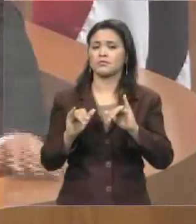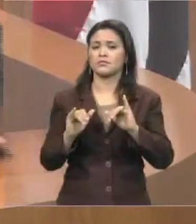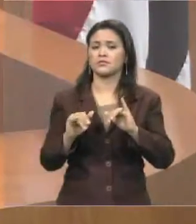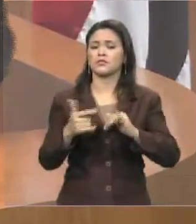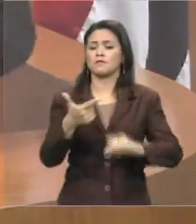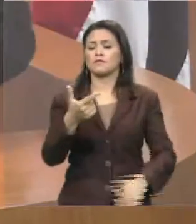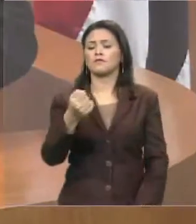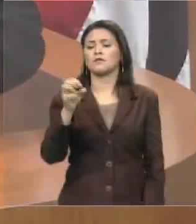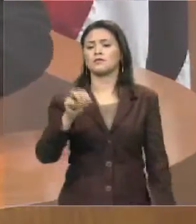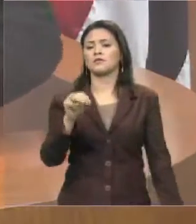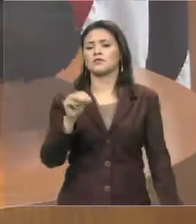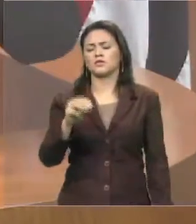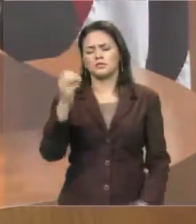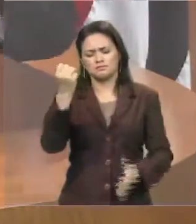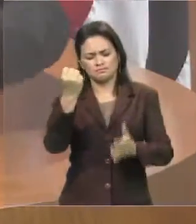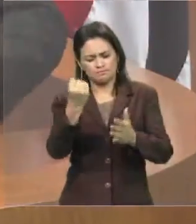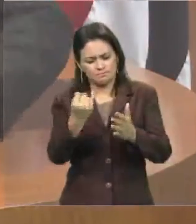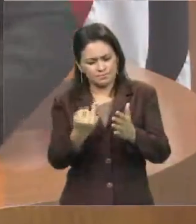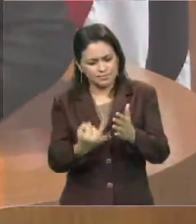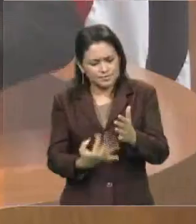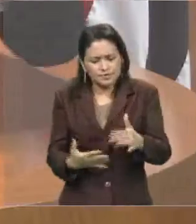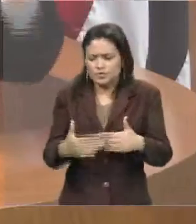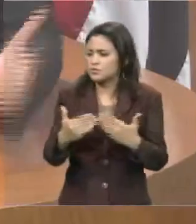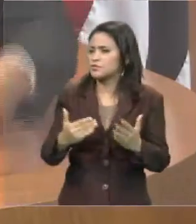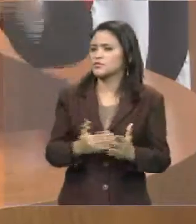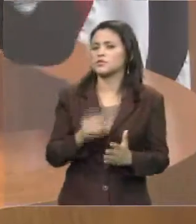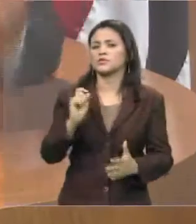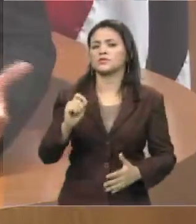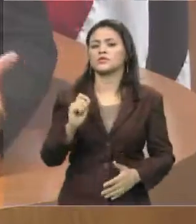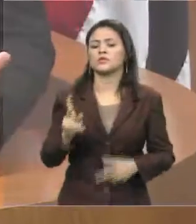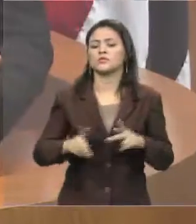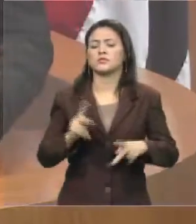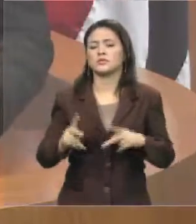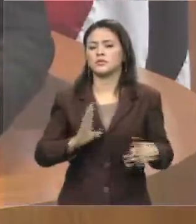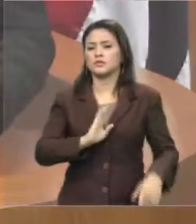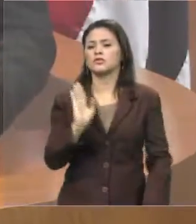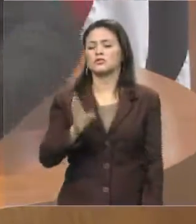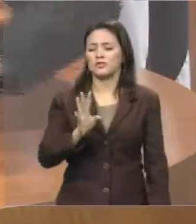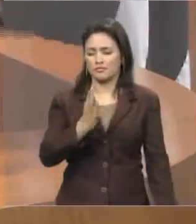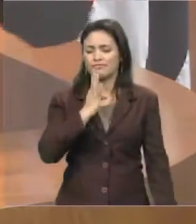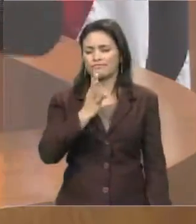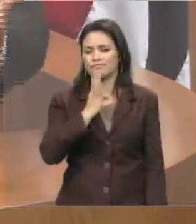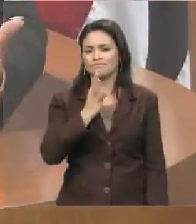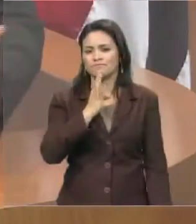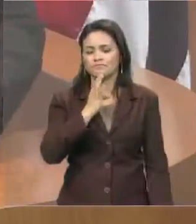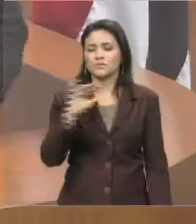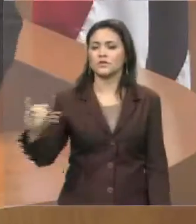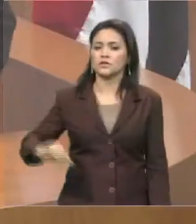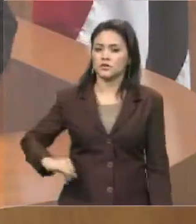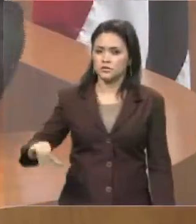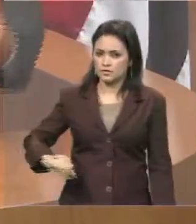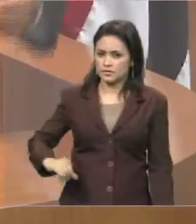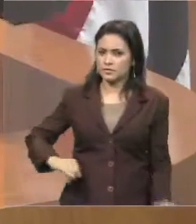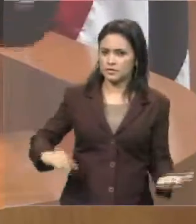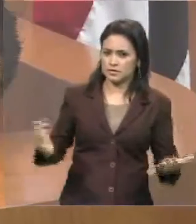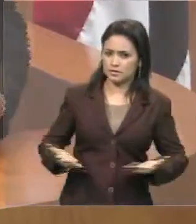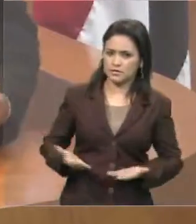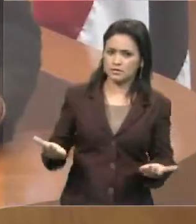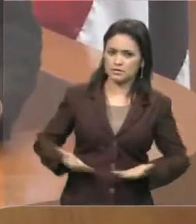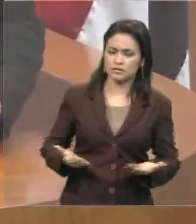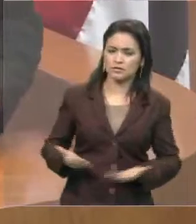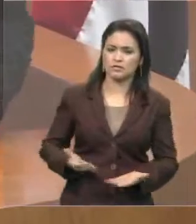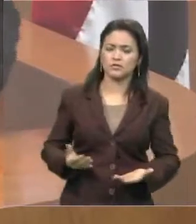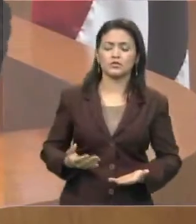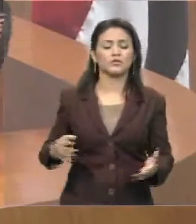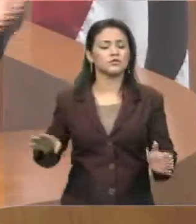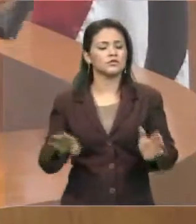minutos, contando tudo aquilo que o povo de Bacabal já sabe, do sofrimento que é hoje você buscar um atendimento